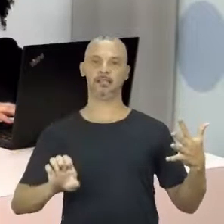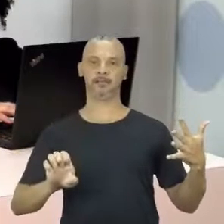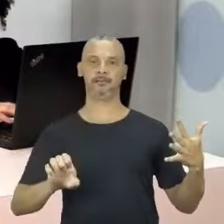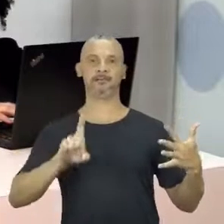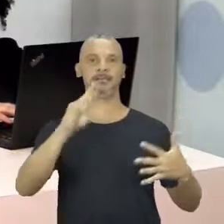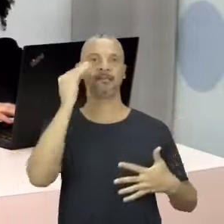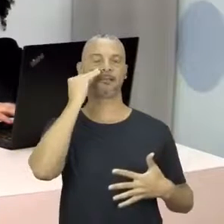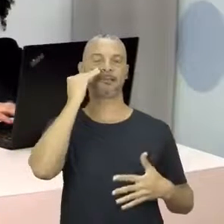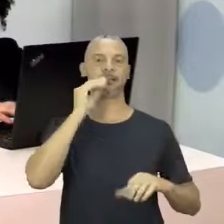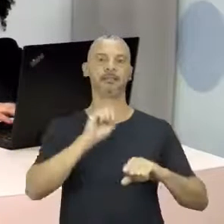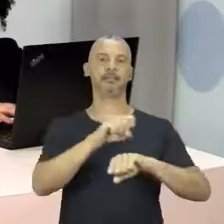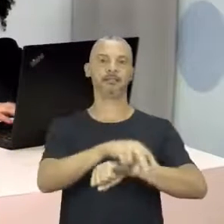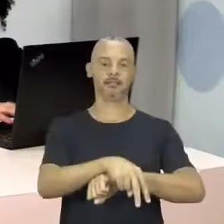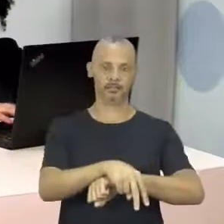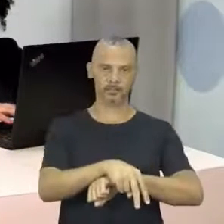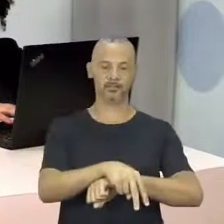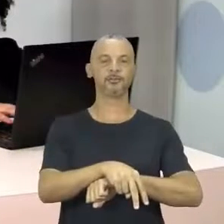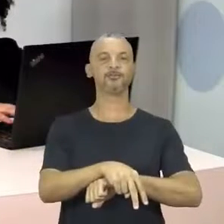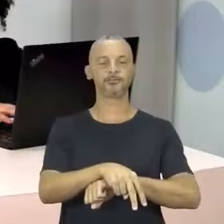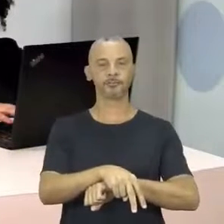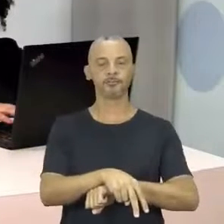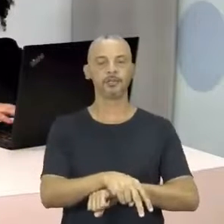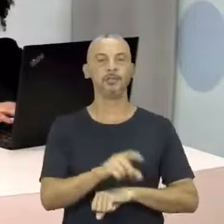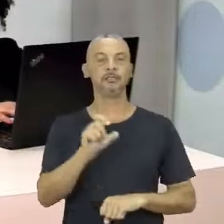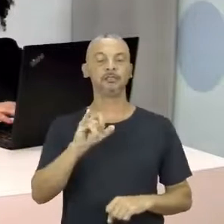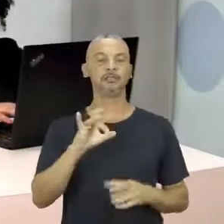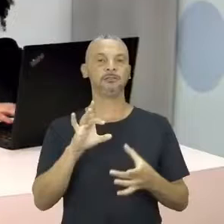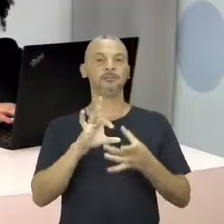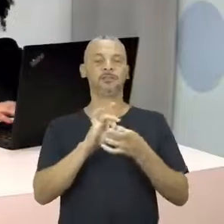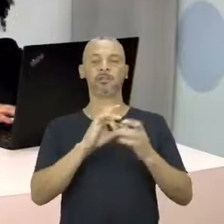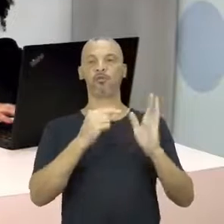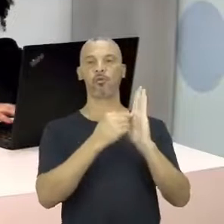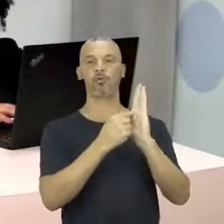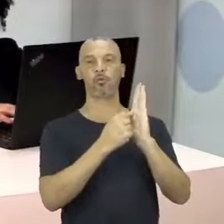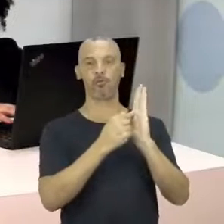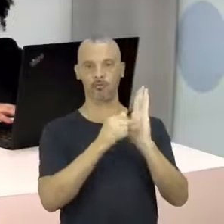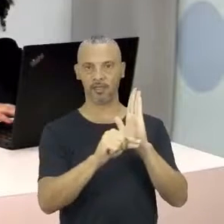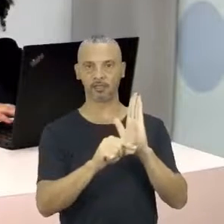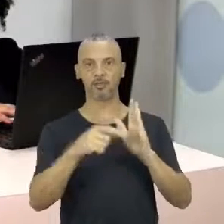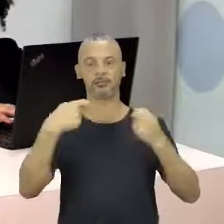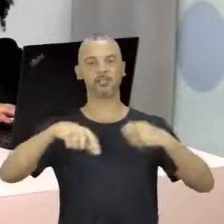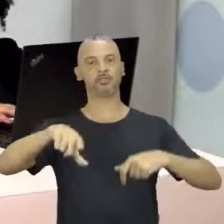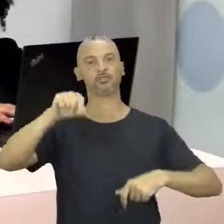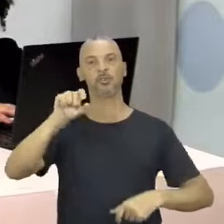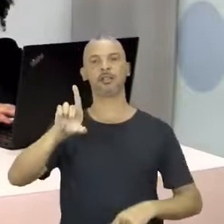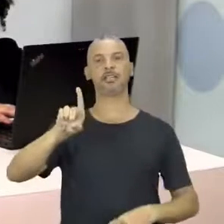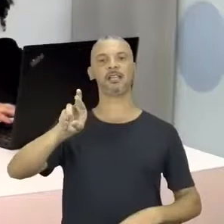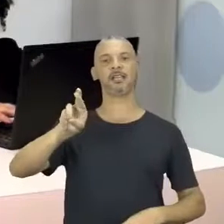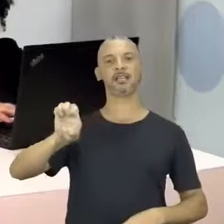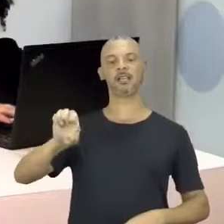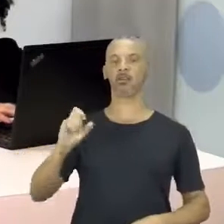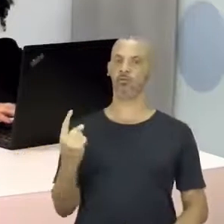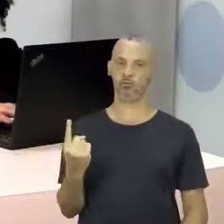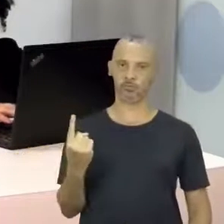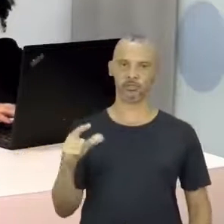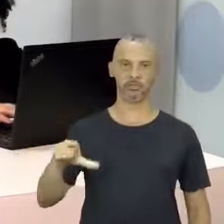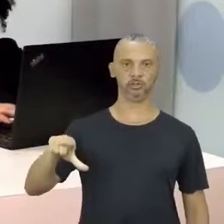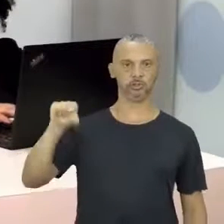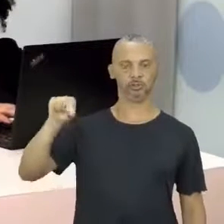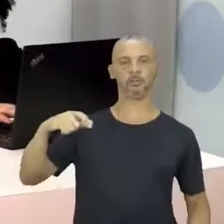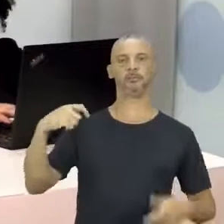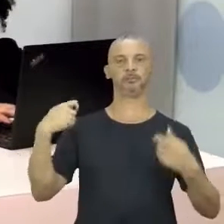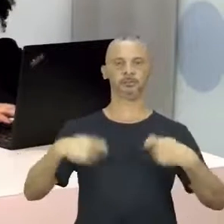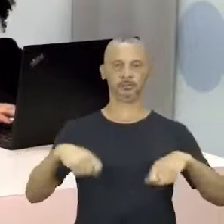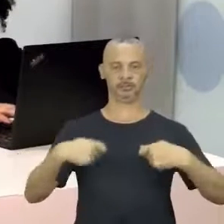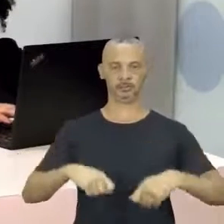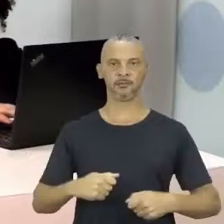cargo. Para a abertura de vínculo de contrato, você vai escolher uma diretoria. O vínculo é aberto em uma das nossas diretorias de